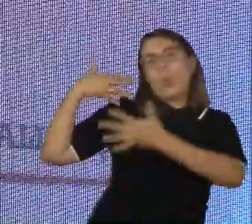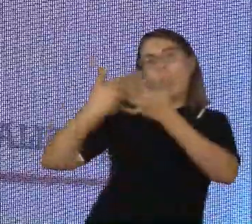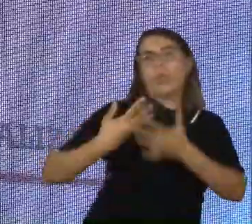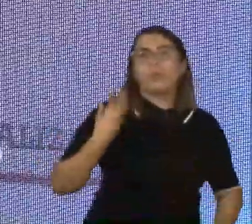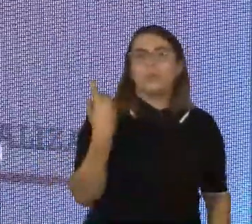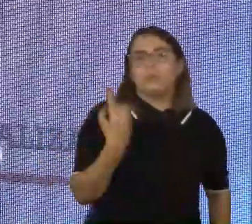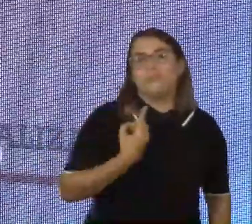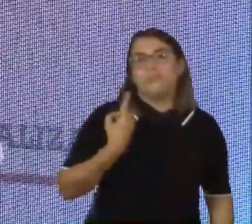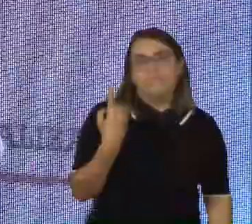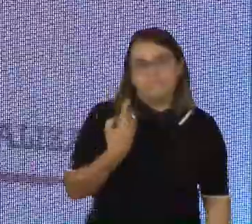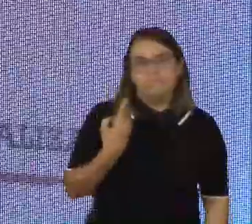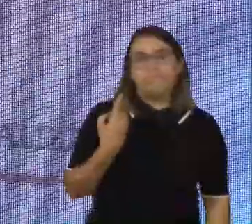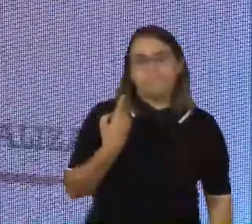tempos.